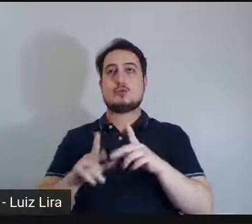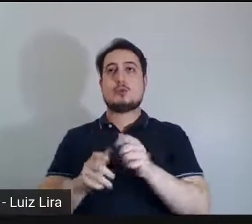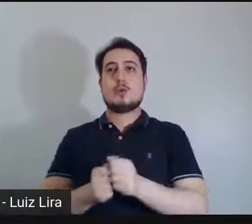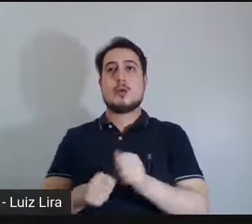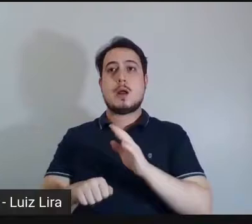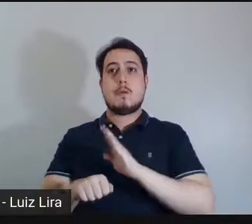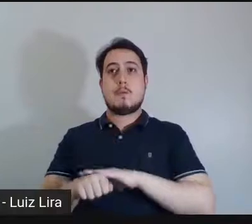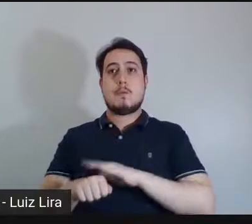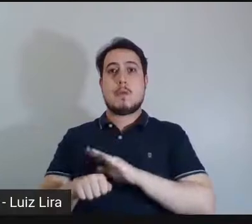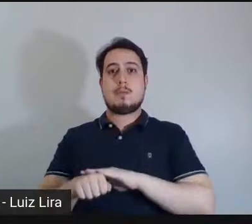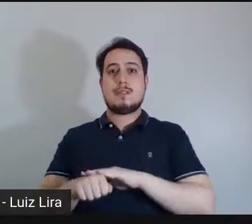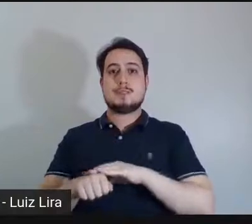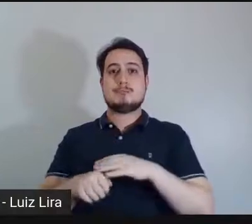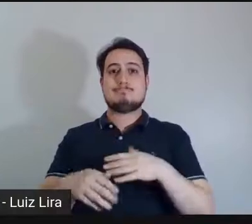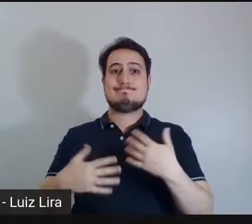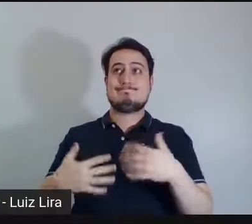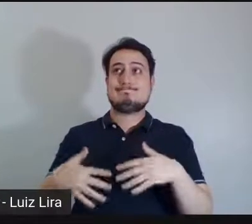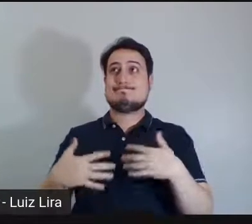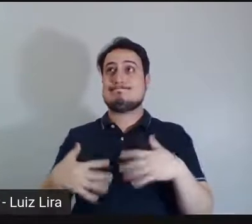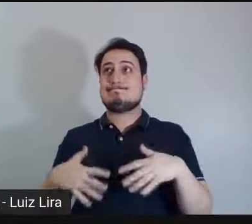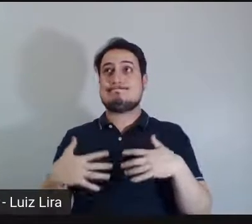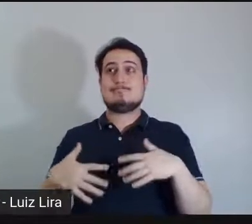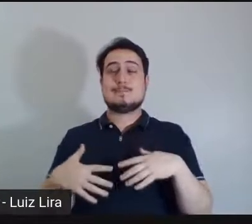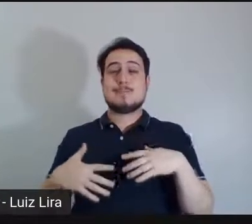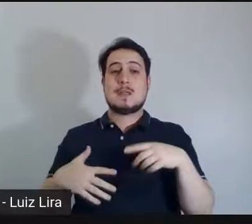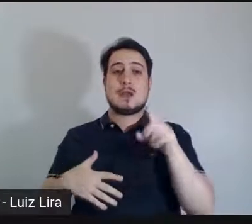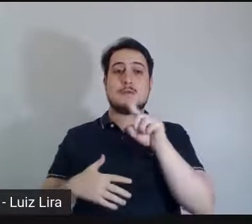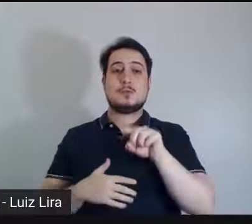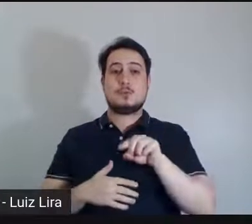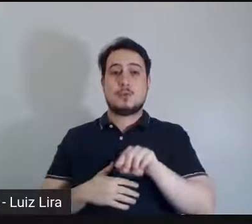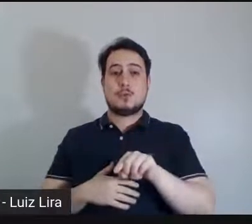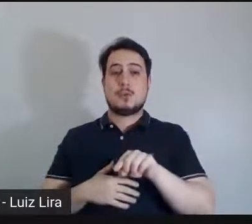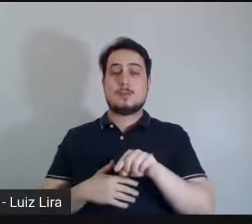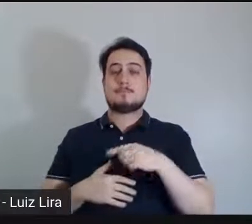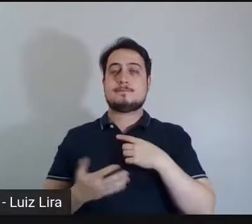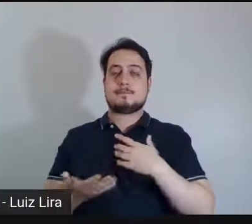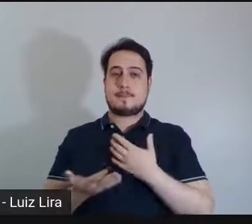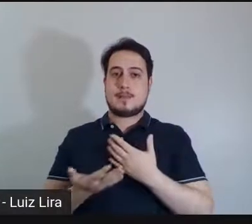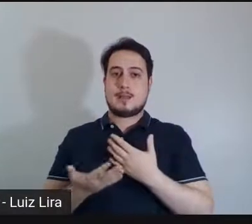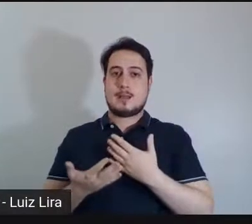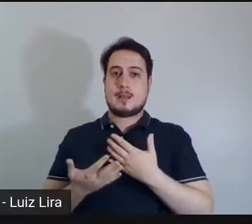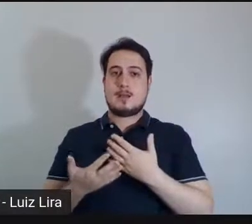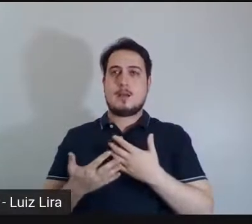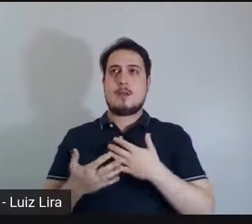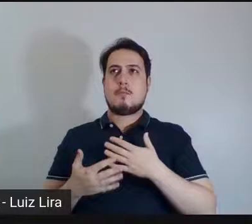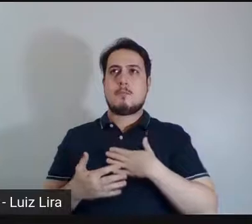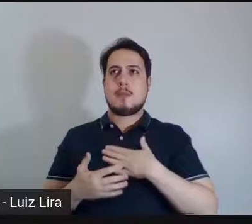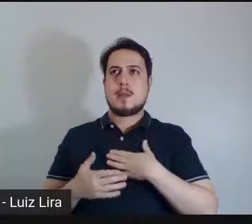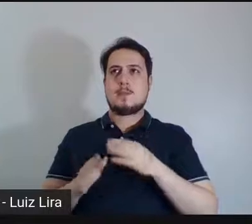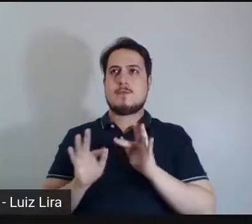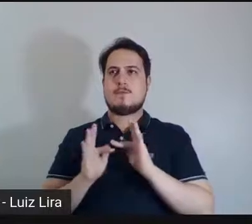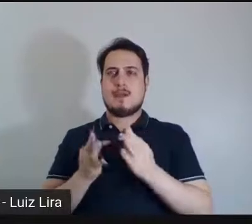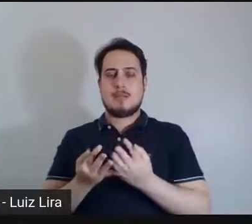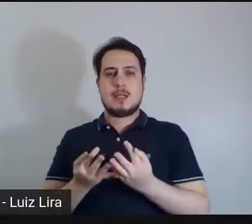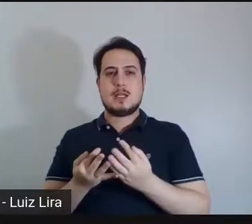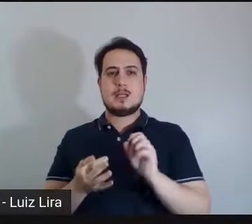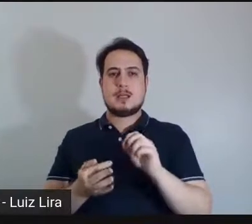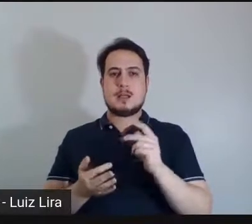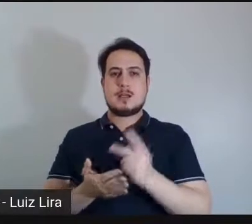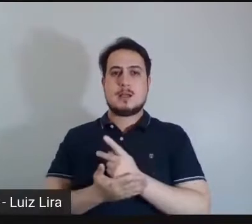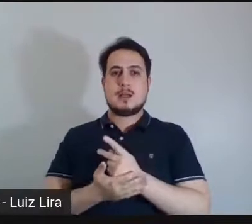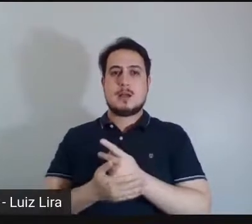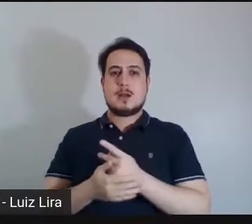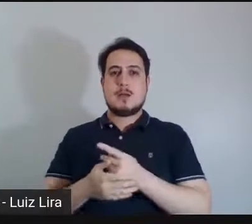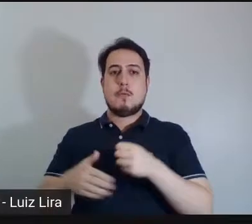muita incerteza. Para você ter para ter uma ideia, muitos familiares meus estocaram comida